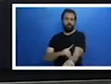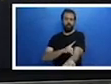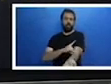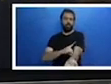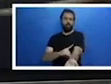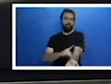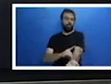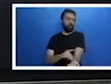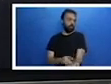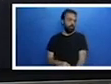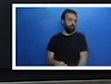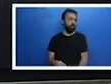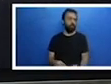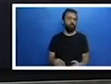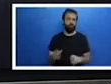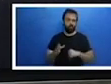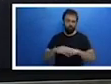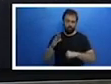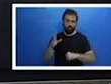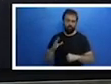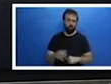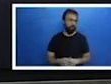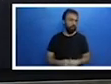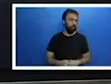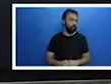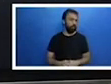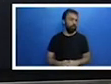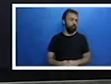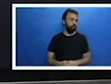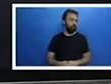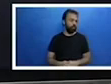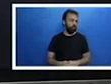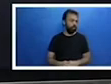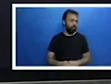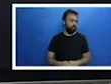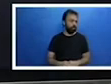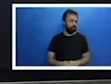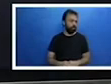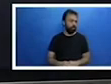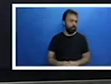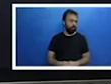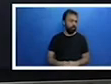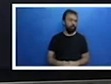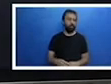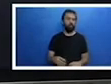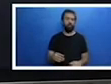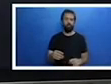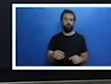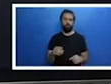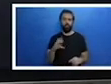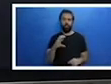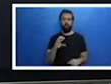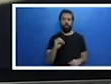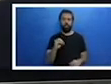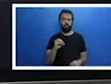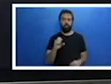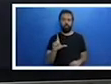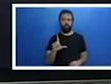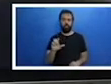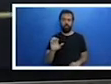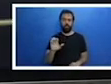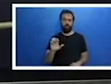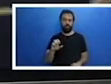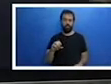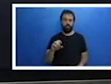diabetes controla. Quem não tem a diabetes passa a correr menos risco de adquirir. Diminui o colesterol total e aumenta o